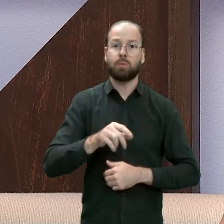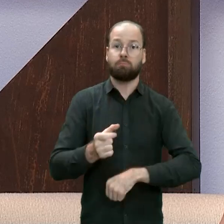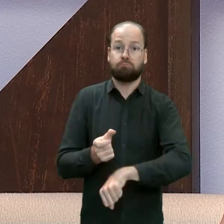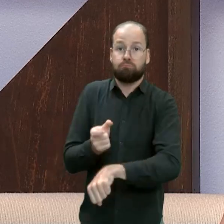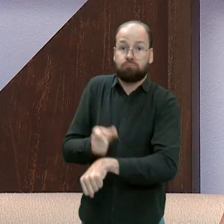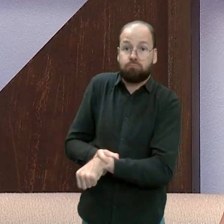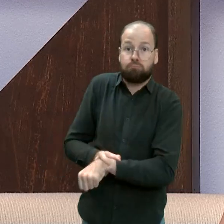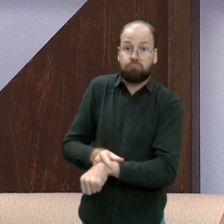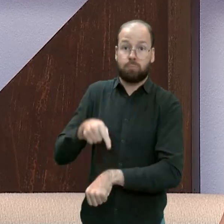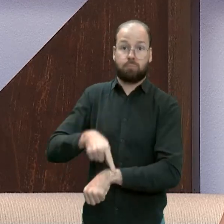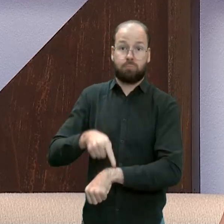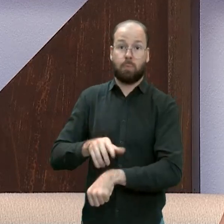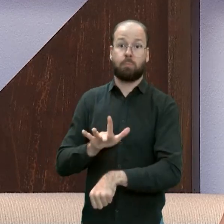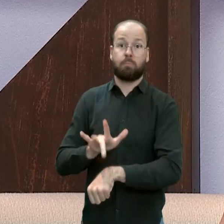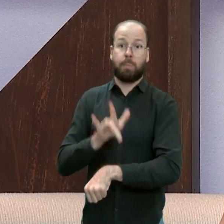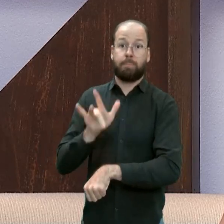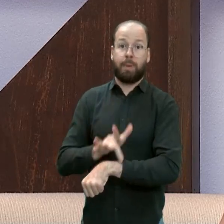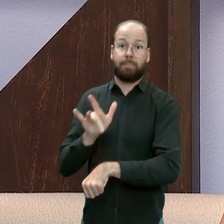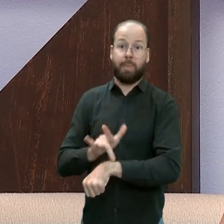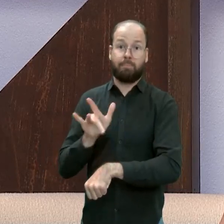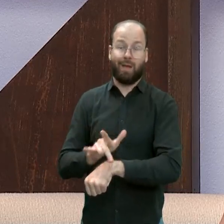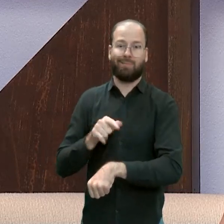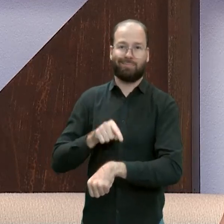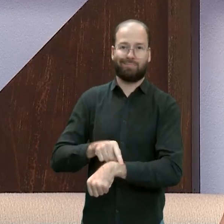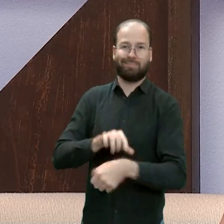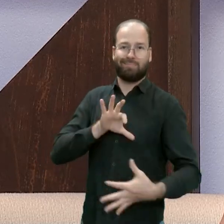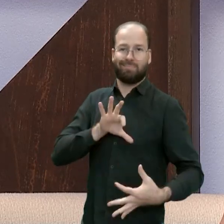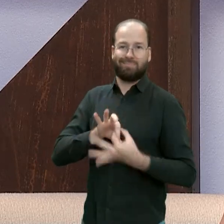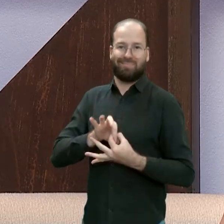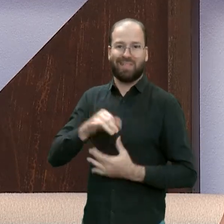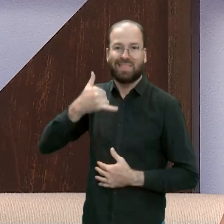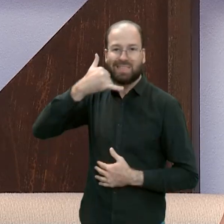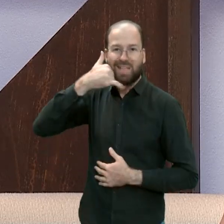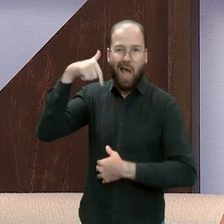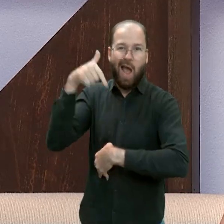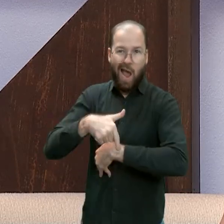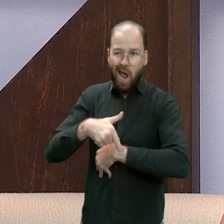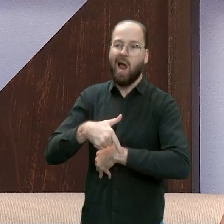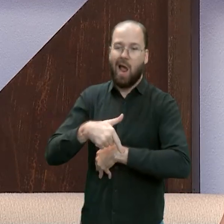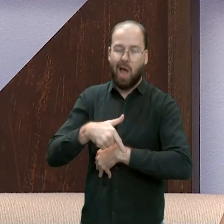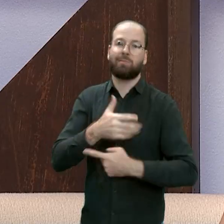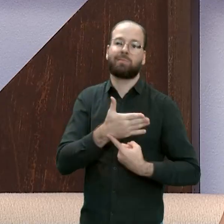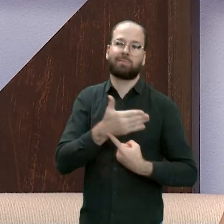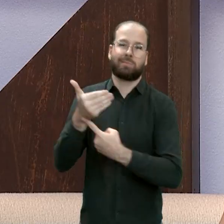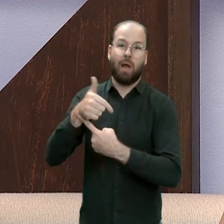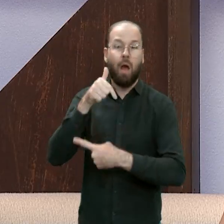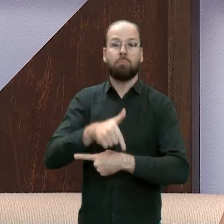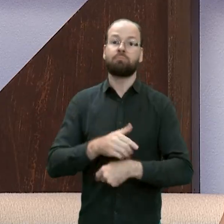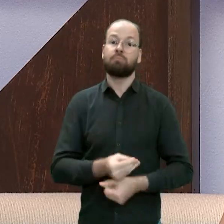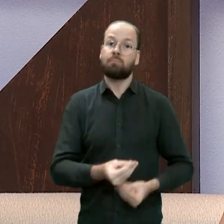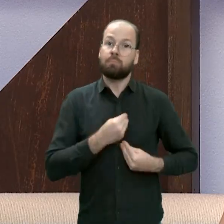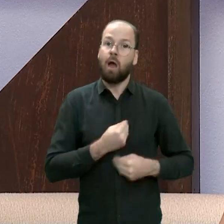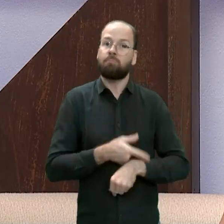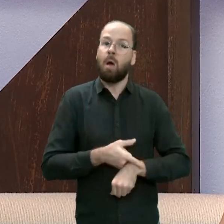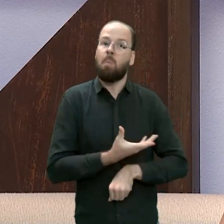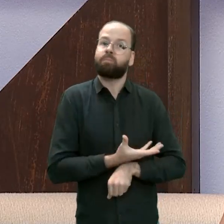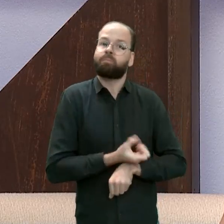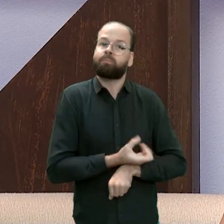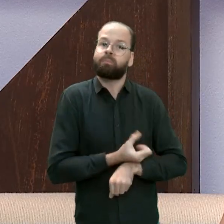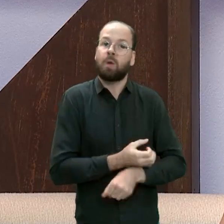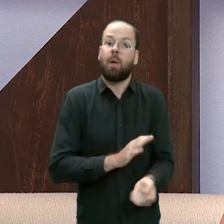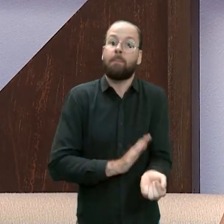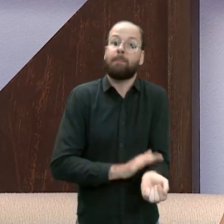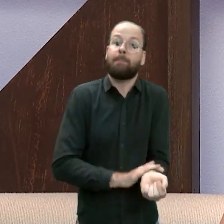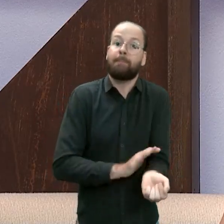né, aqueles relógios inteligentes para monitorar a pressão sanguínea, batimentos do coração.